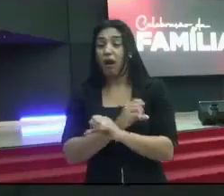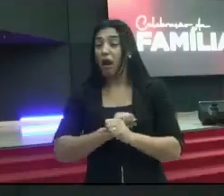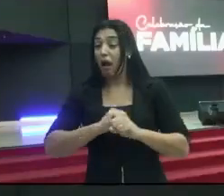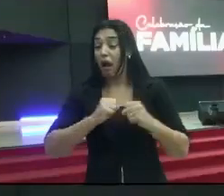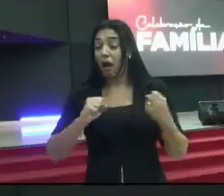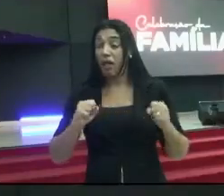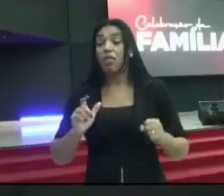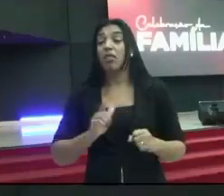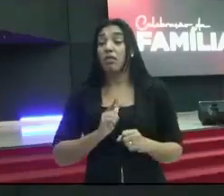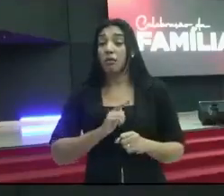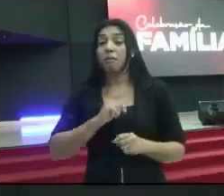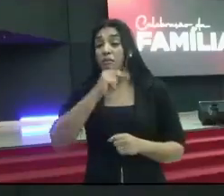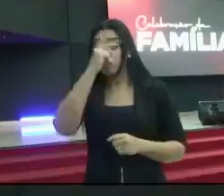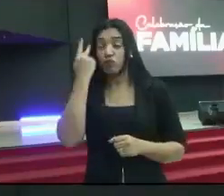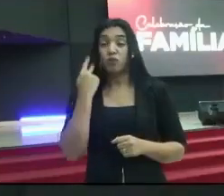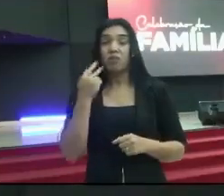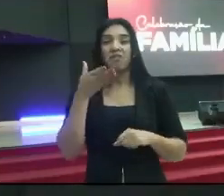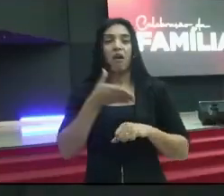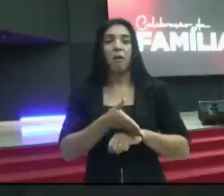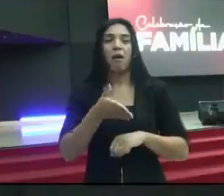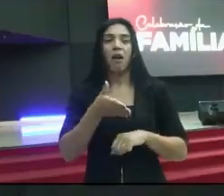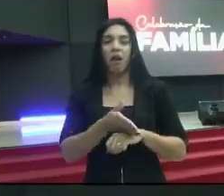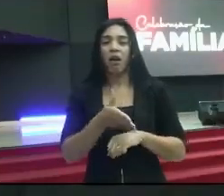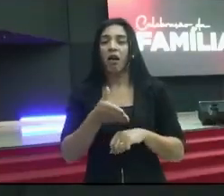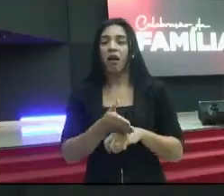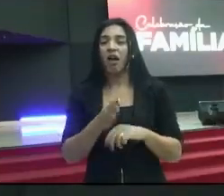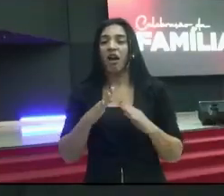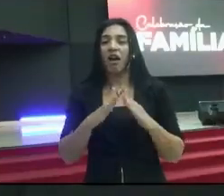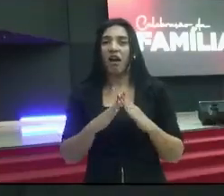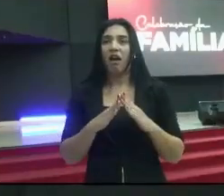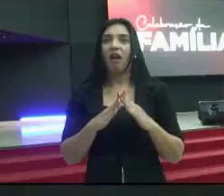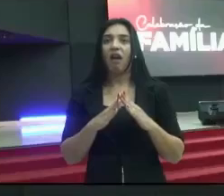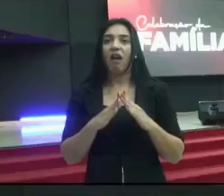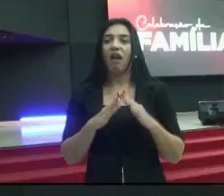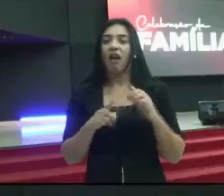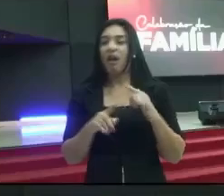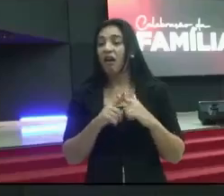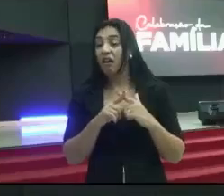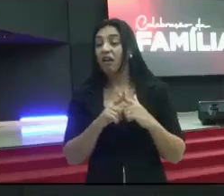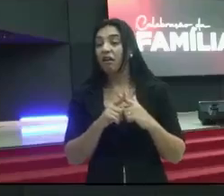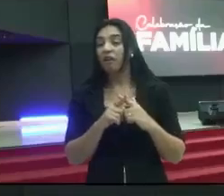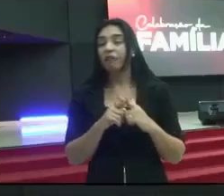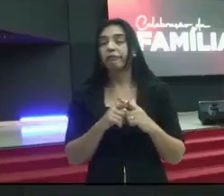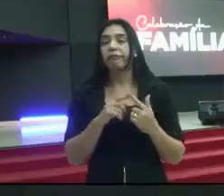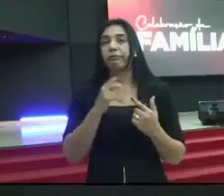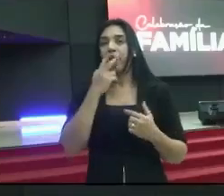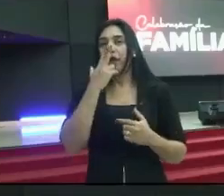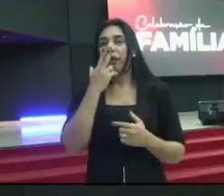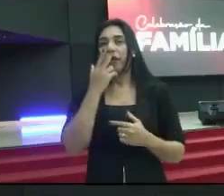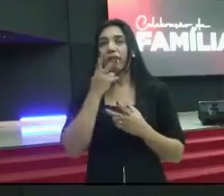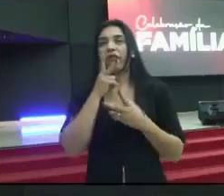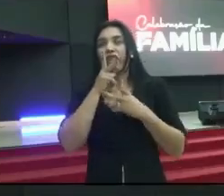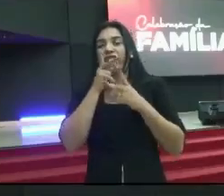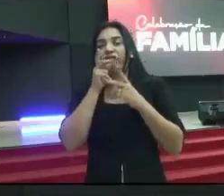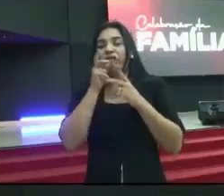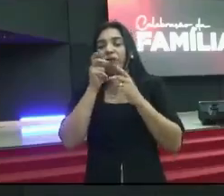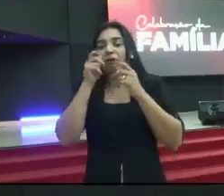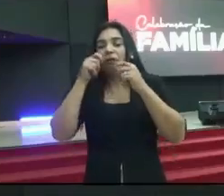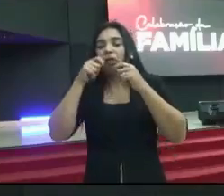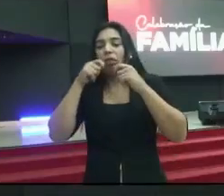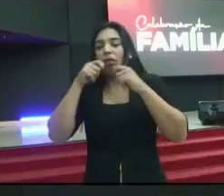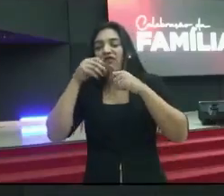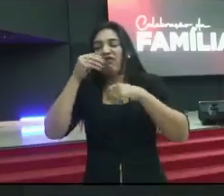Eu sei que tem gente aqui que veio para esse culto, para essa reunião, quase que rastejando de força.